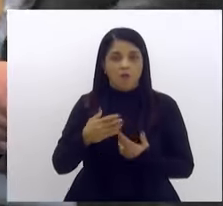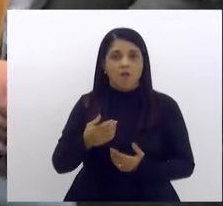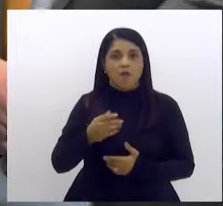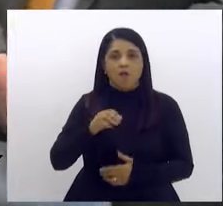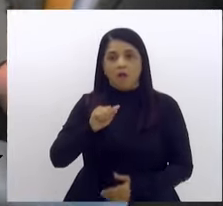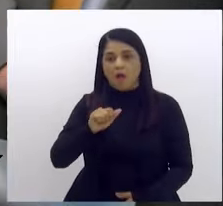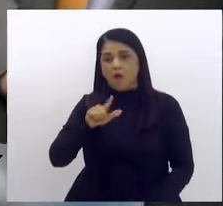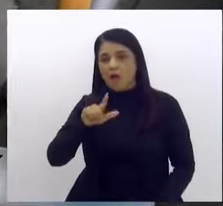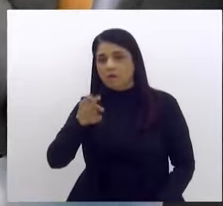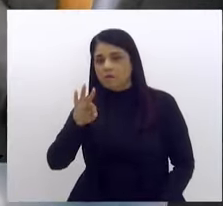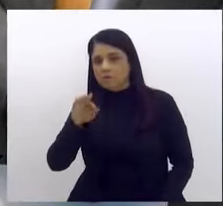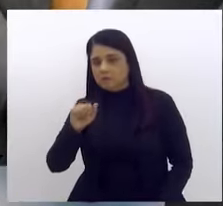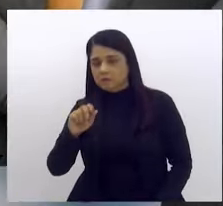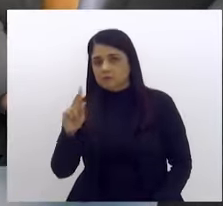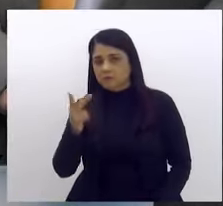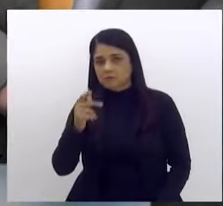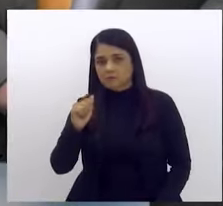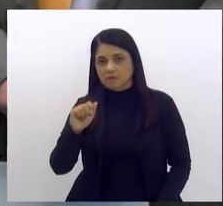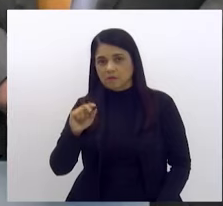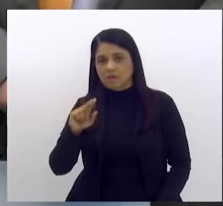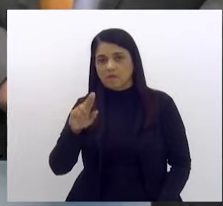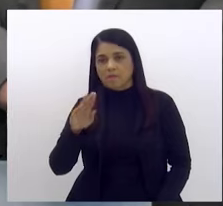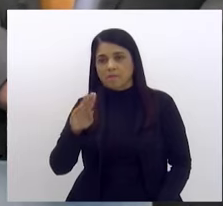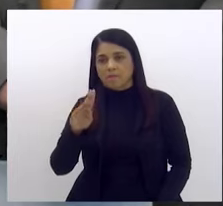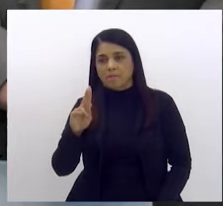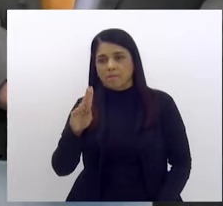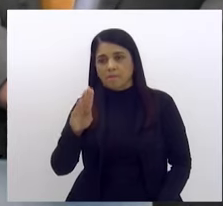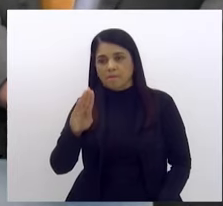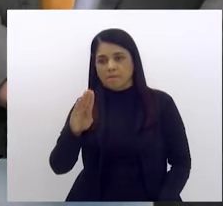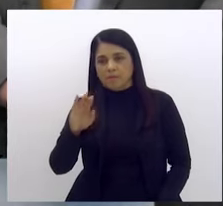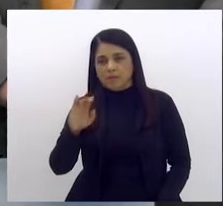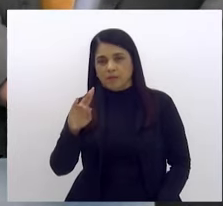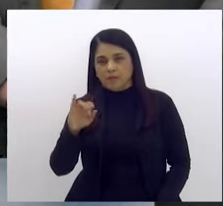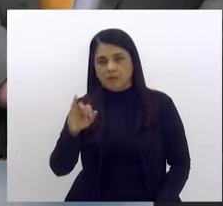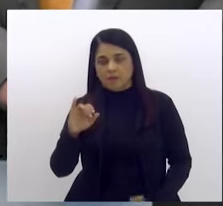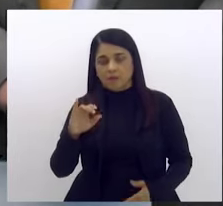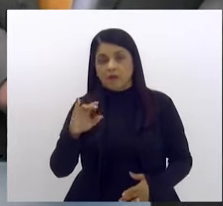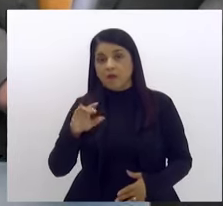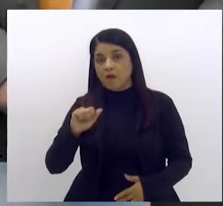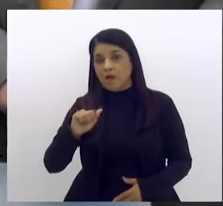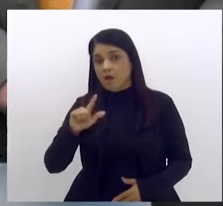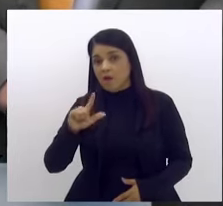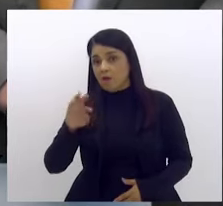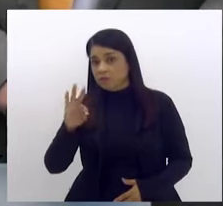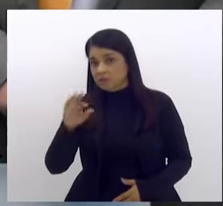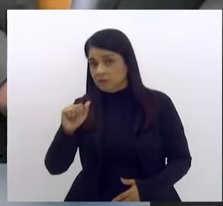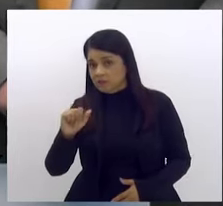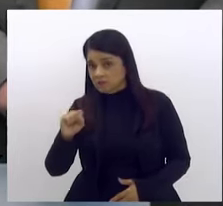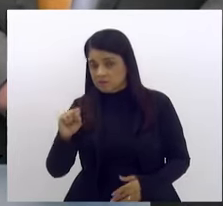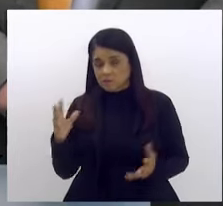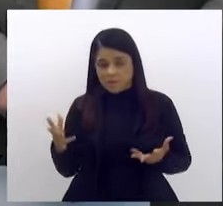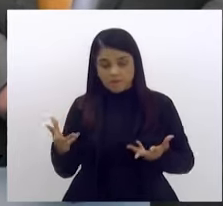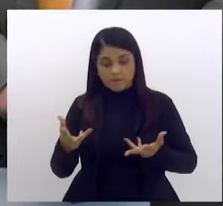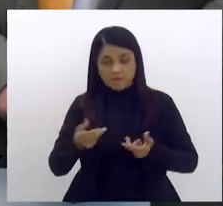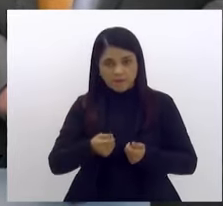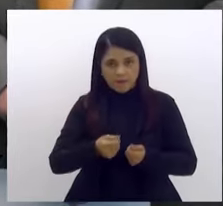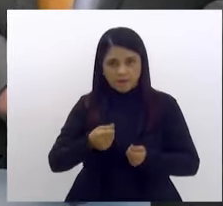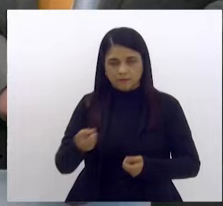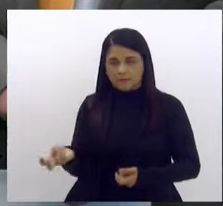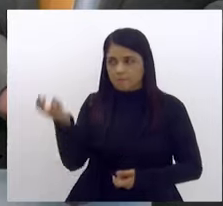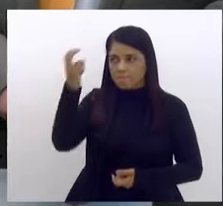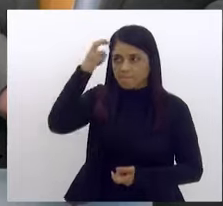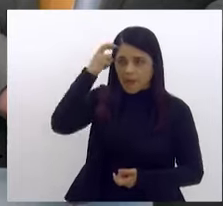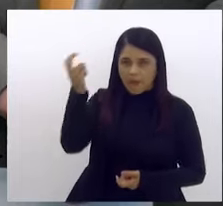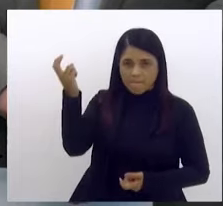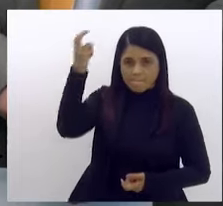disso, a ideia de núcleo aperfeiçoa. Só podia fazer uma sugestão de redação, se a relatora da CCJ pudesse, porque fala